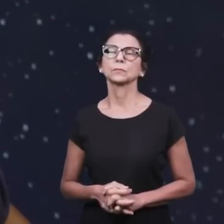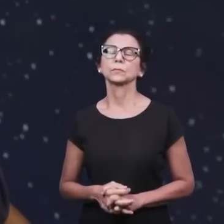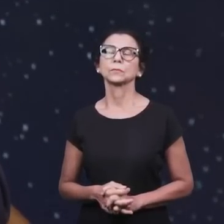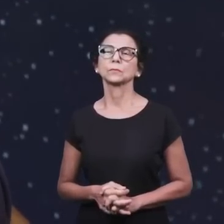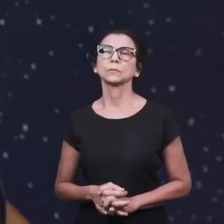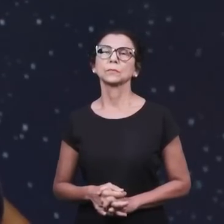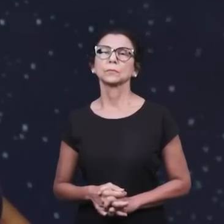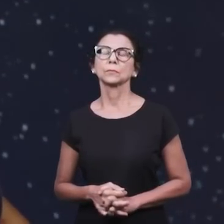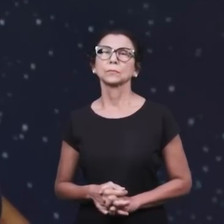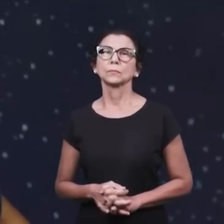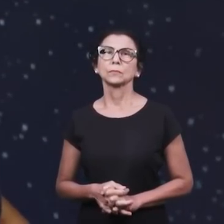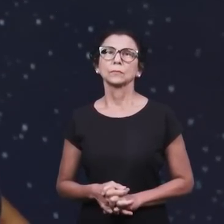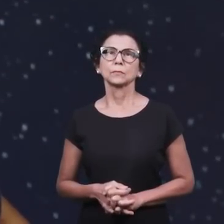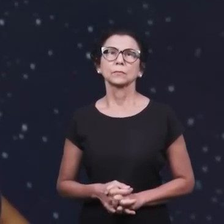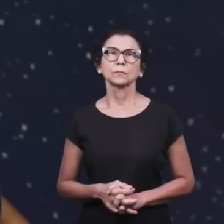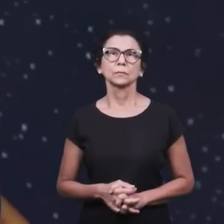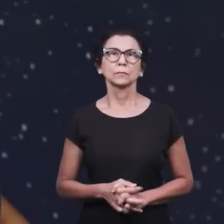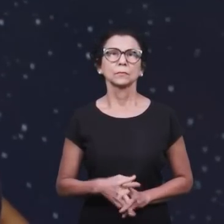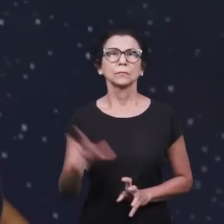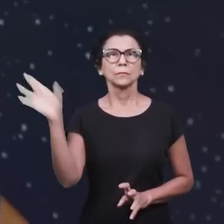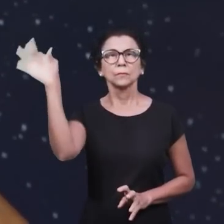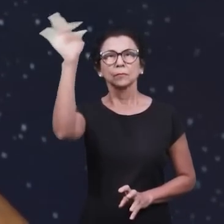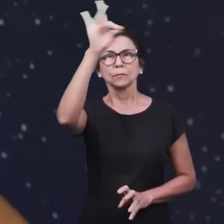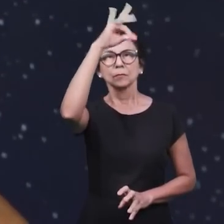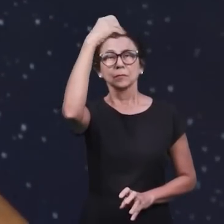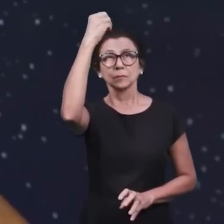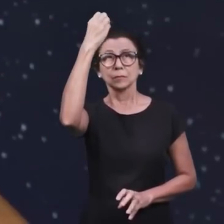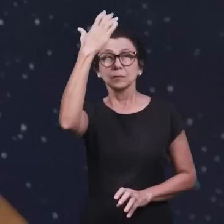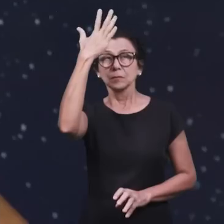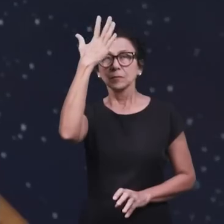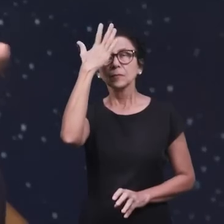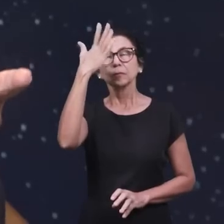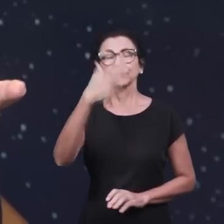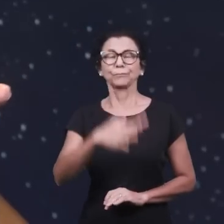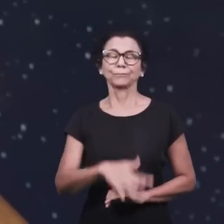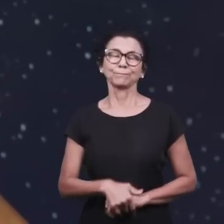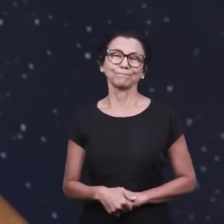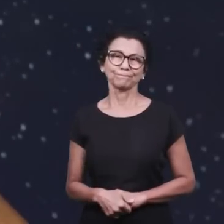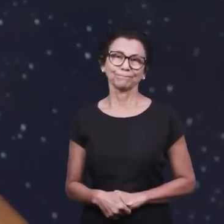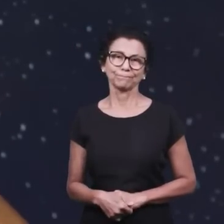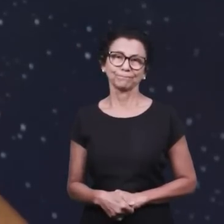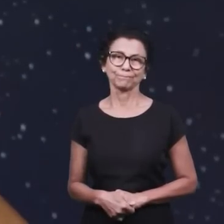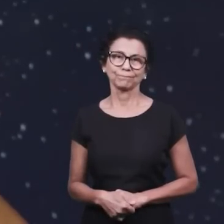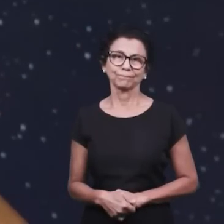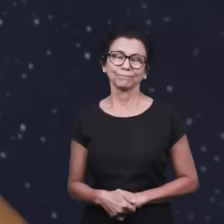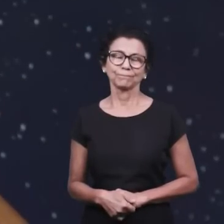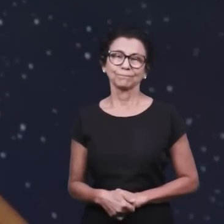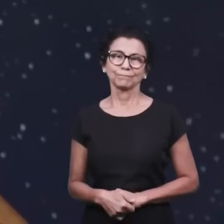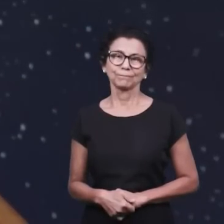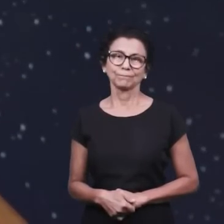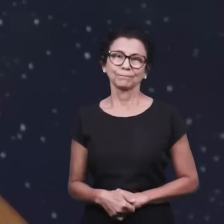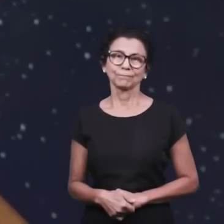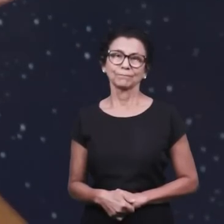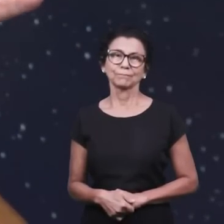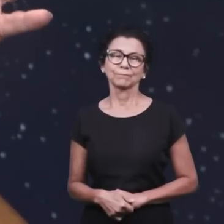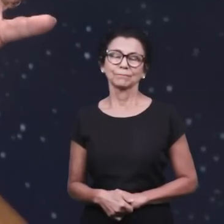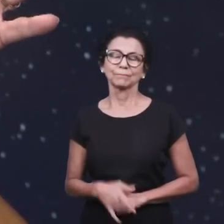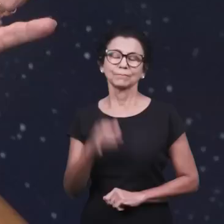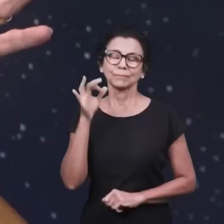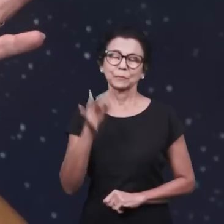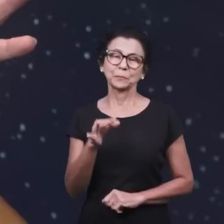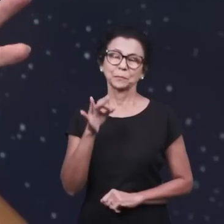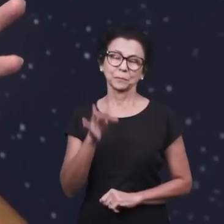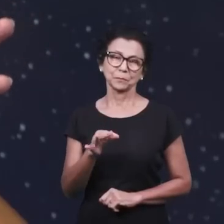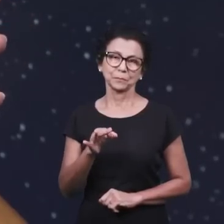Santo deixa incontestável, ou é incontestável, que o Senhor